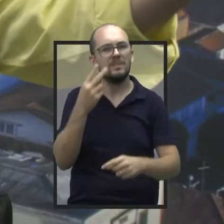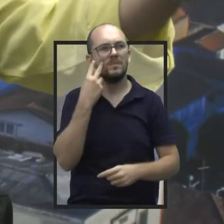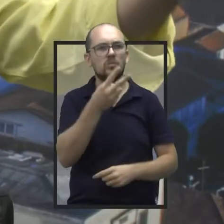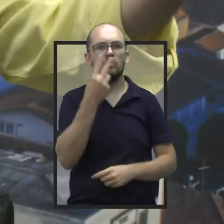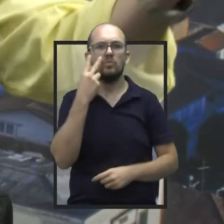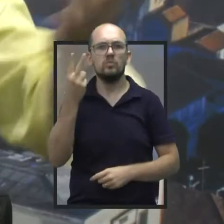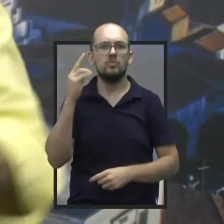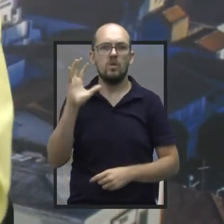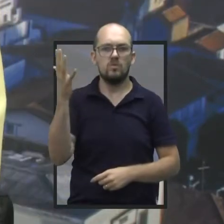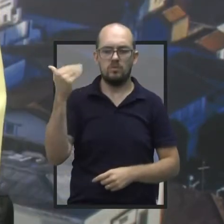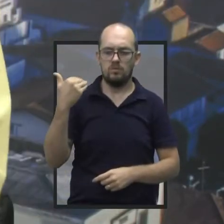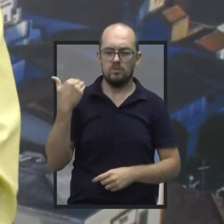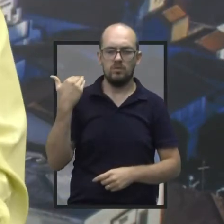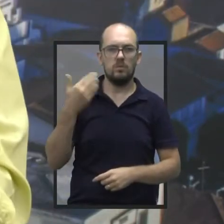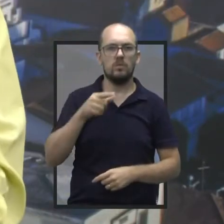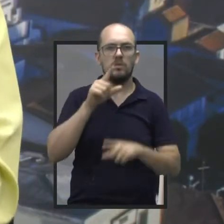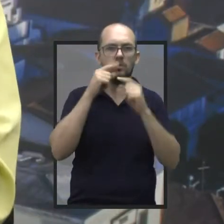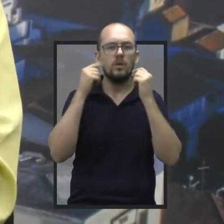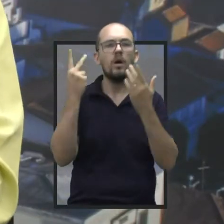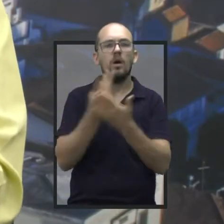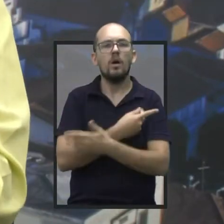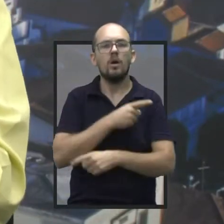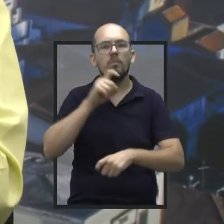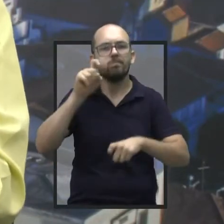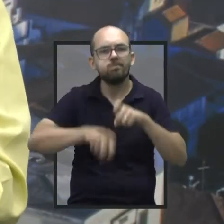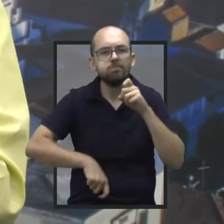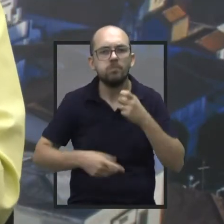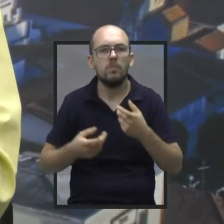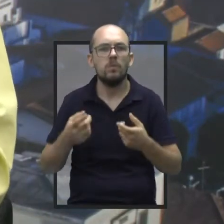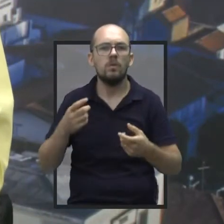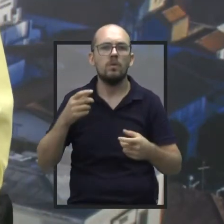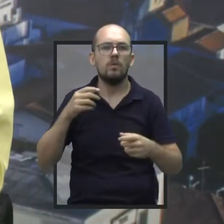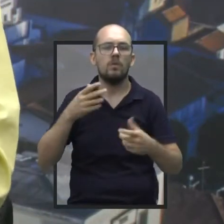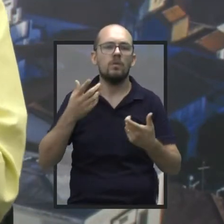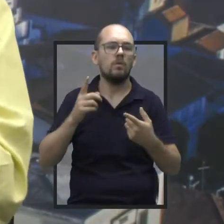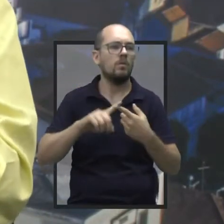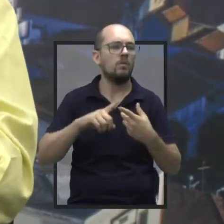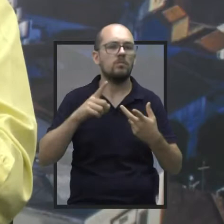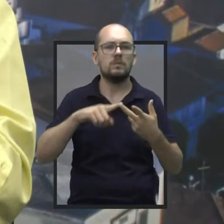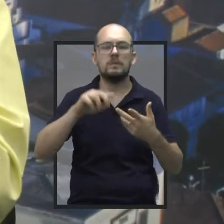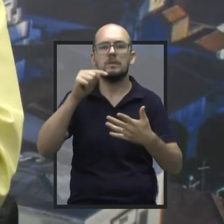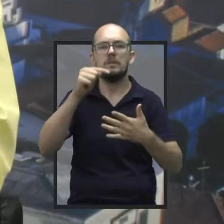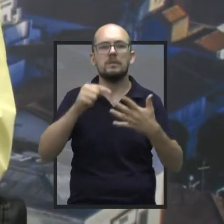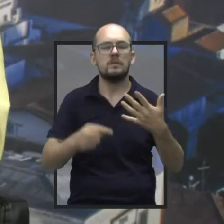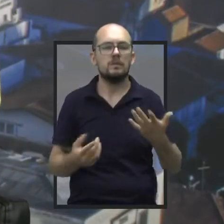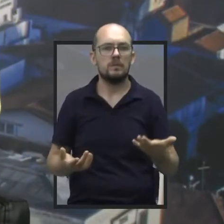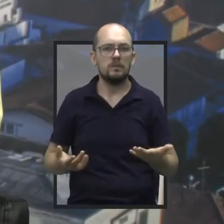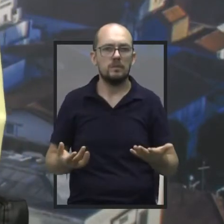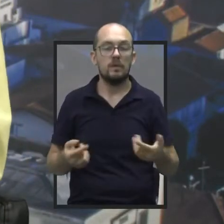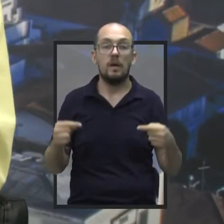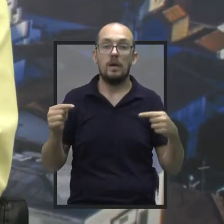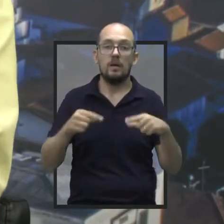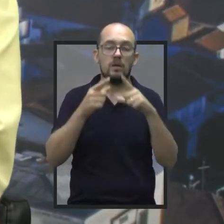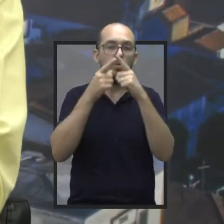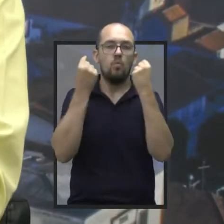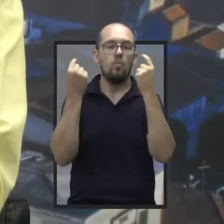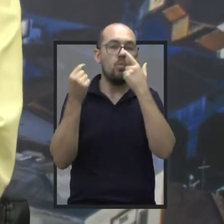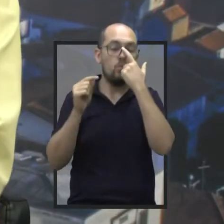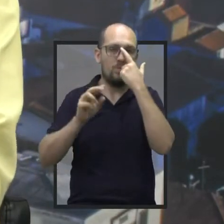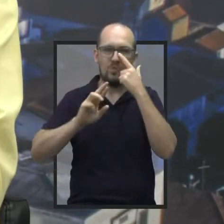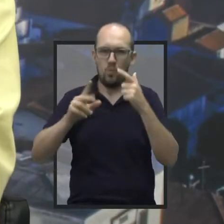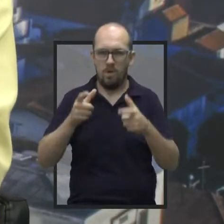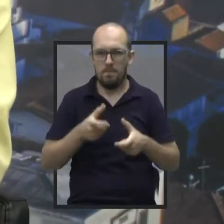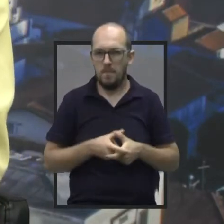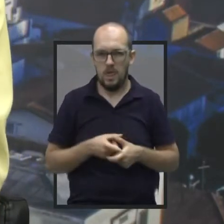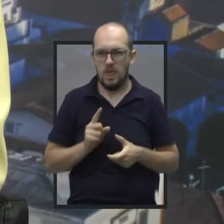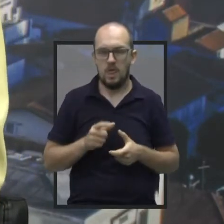casos que aconteceram em Jaú, infelizmente, estupro. É, hoje a cidade, ela ganhou ela não é uma cidade tão